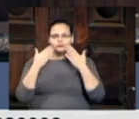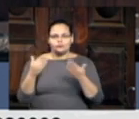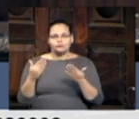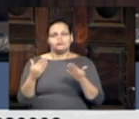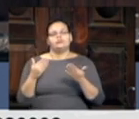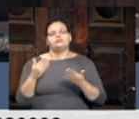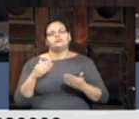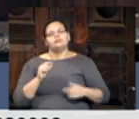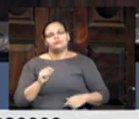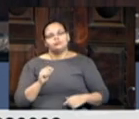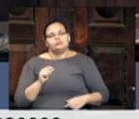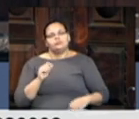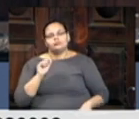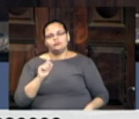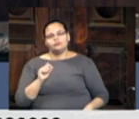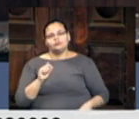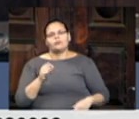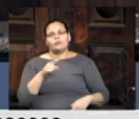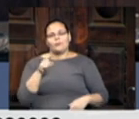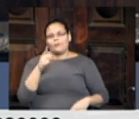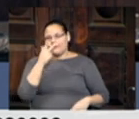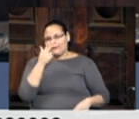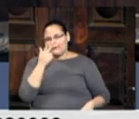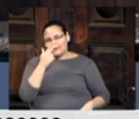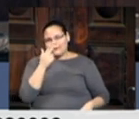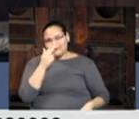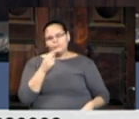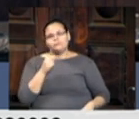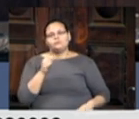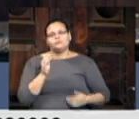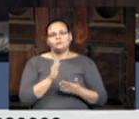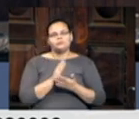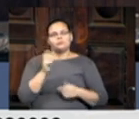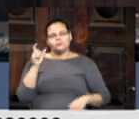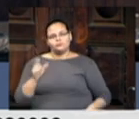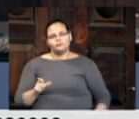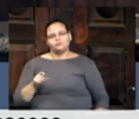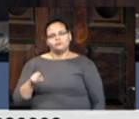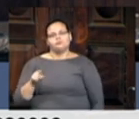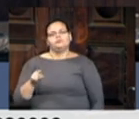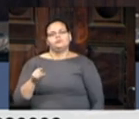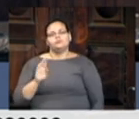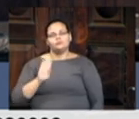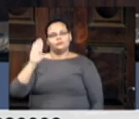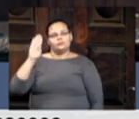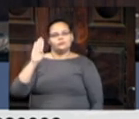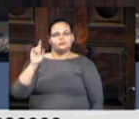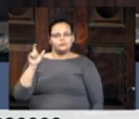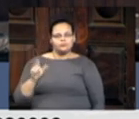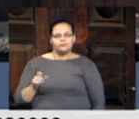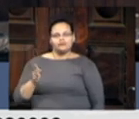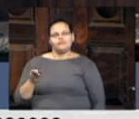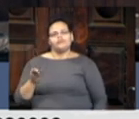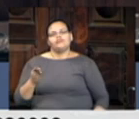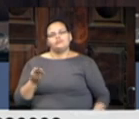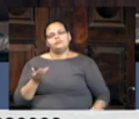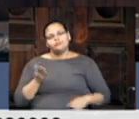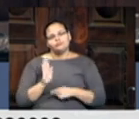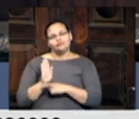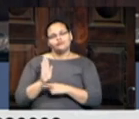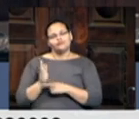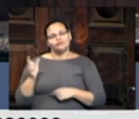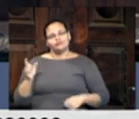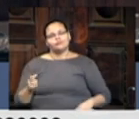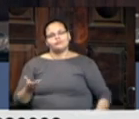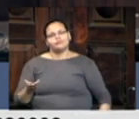demonstravam um certo favorecimento ao candidato da máquina. Mas é